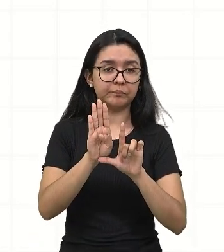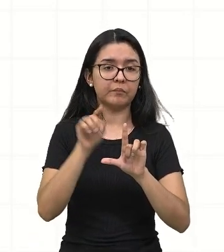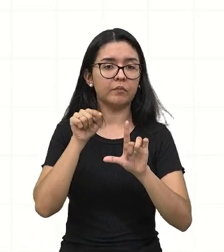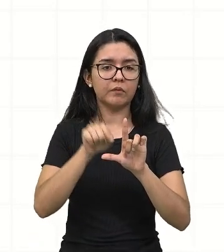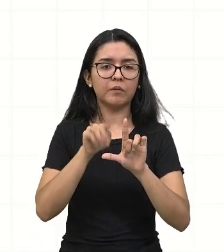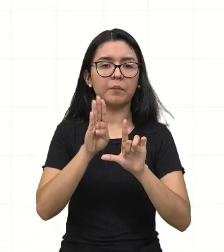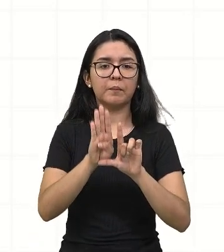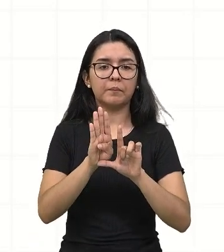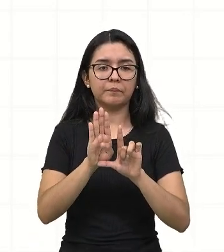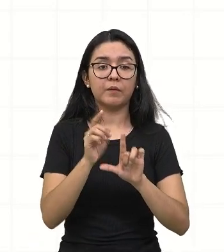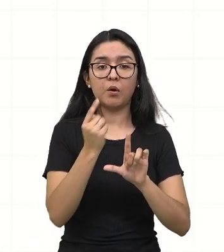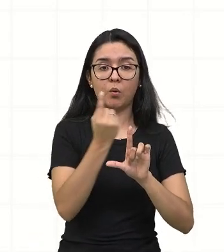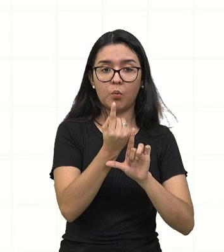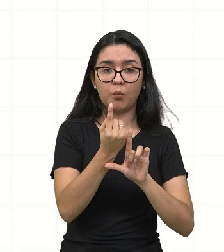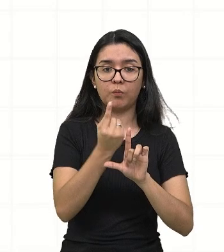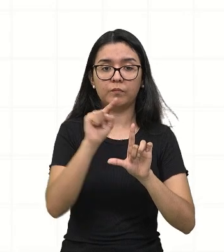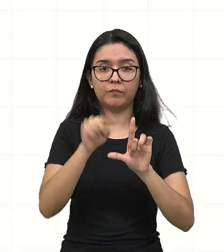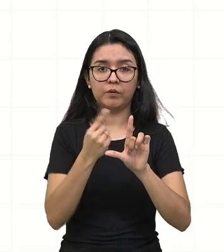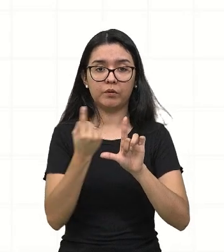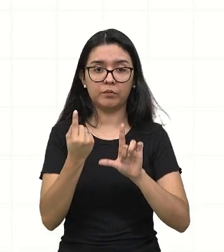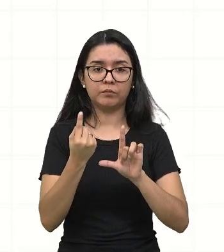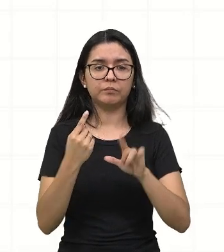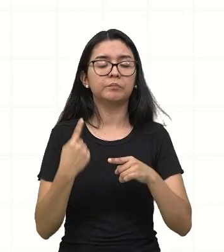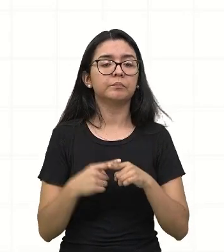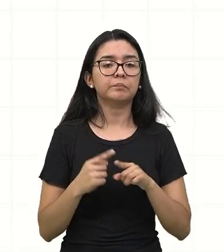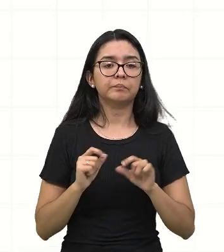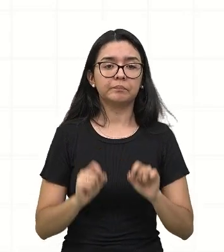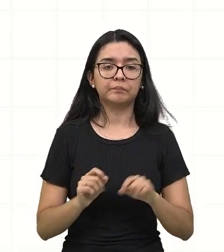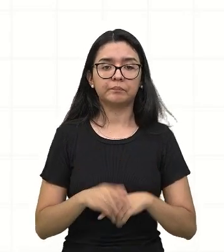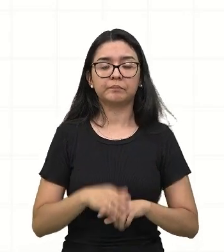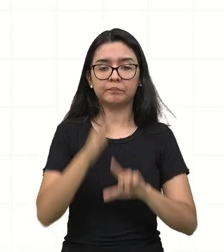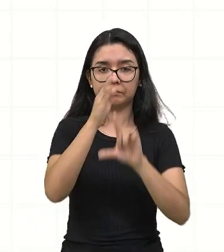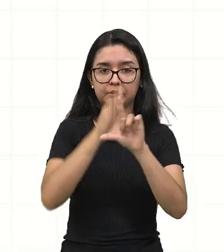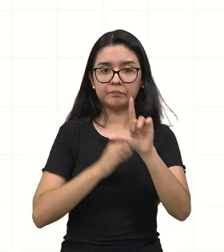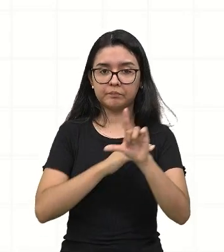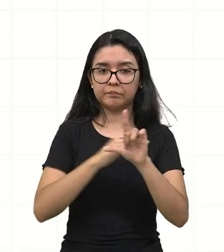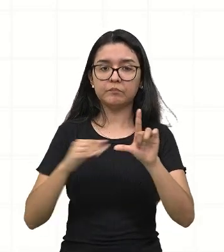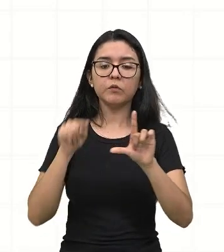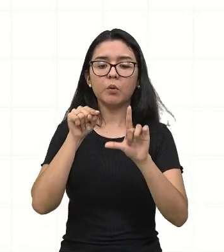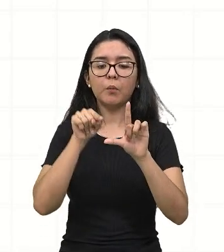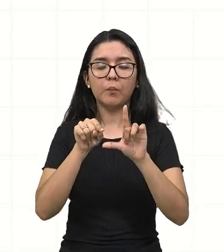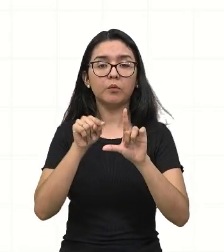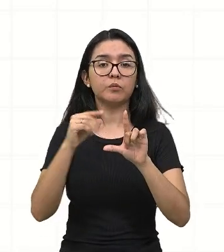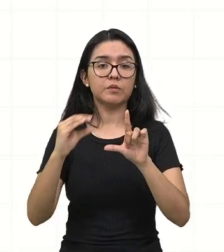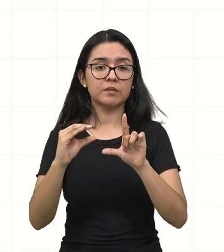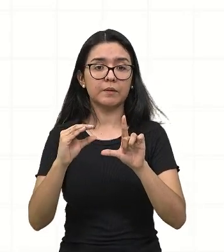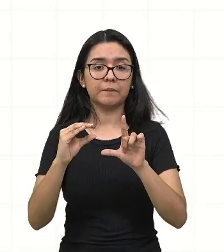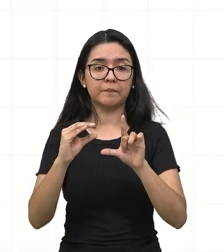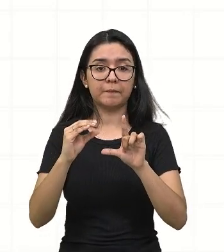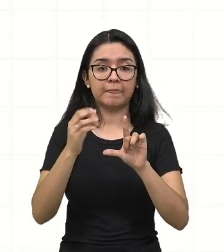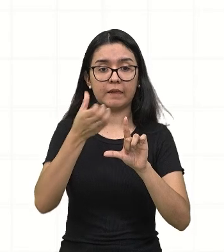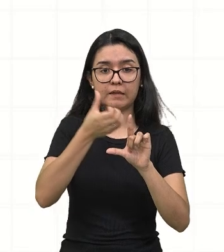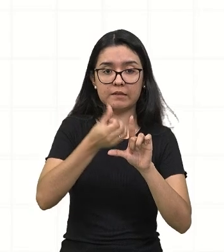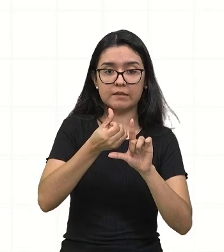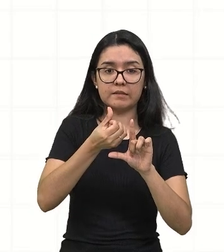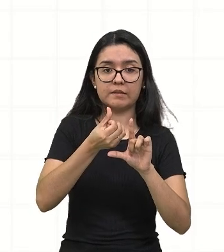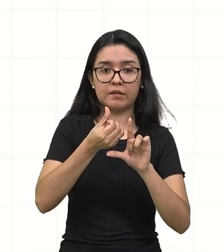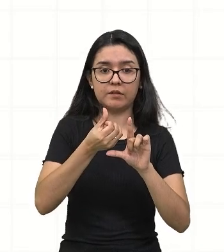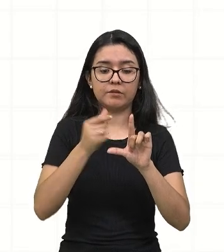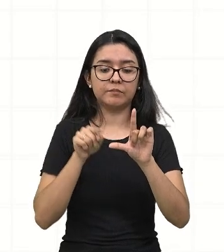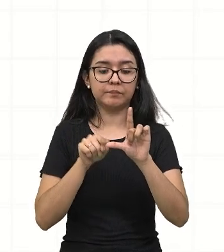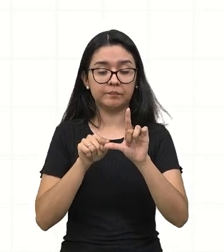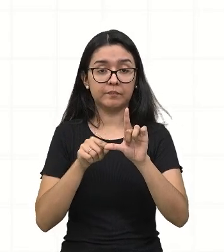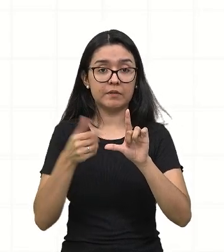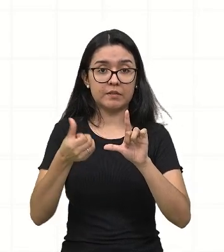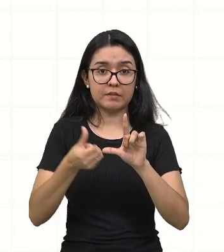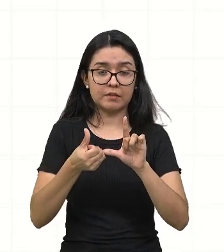ele é 1 e 1. O ponto C, 6 e 2. Olha aqui, ó. Primeiro eu vou falar o 6